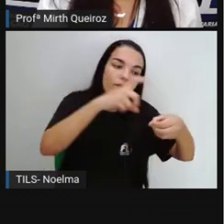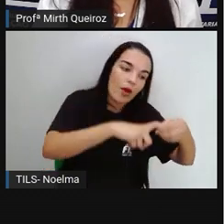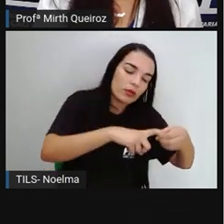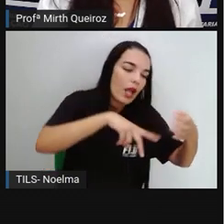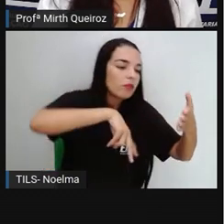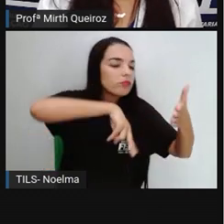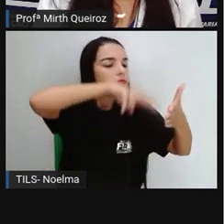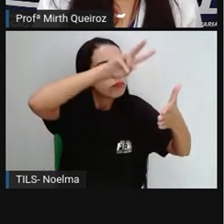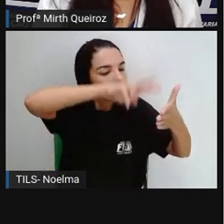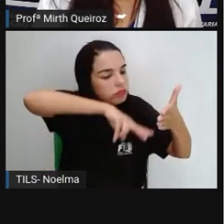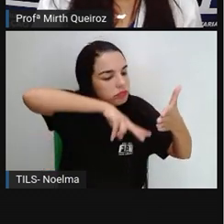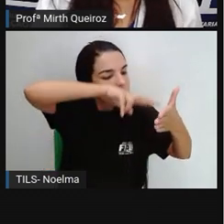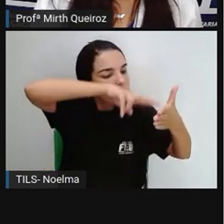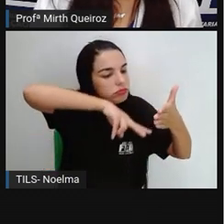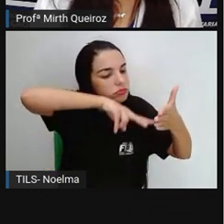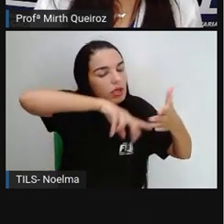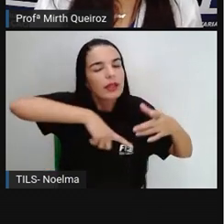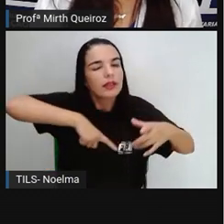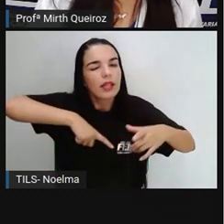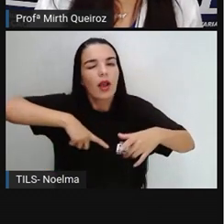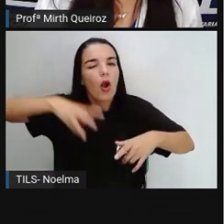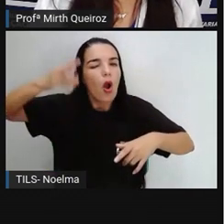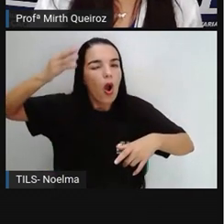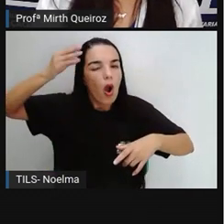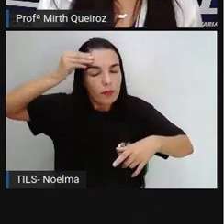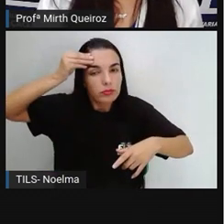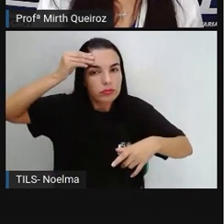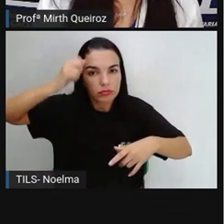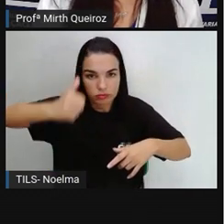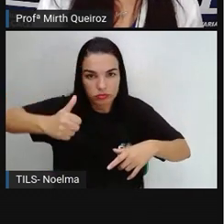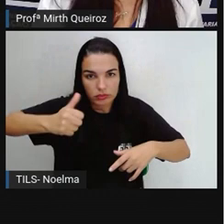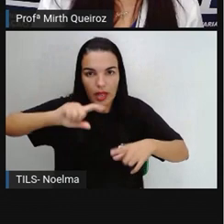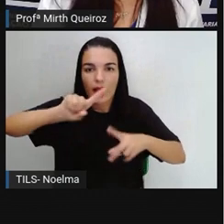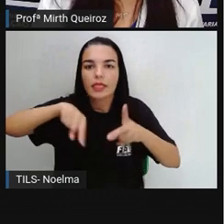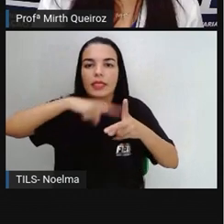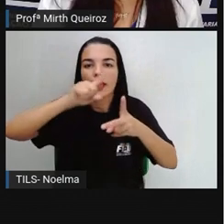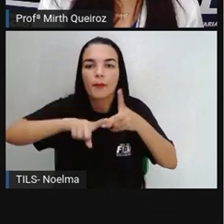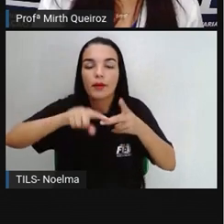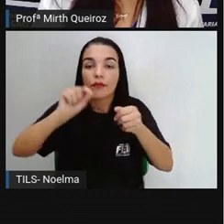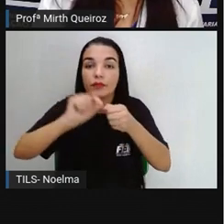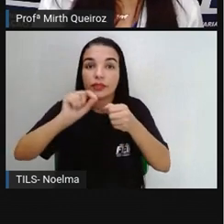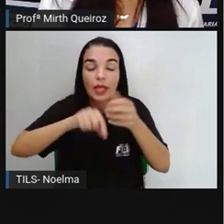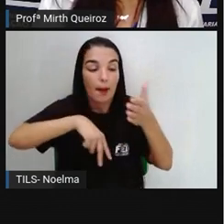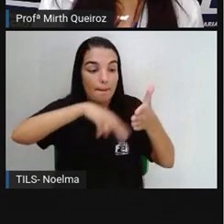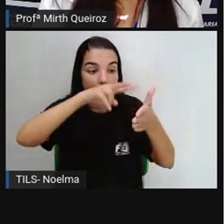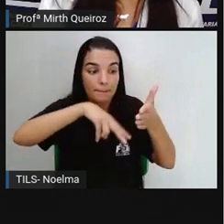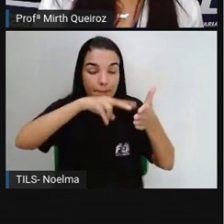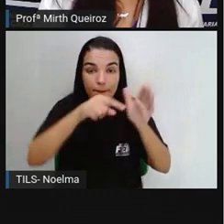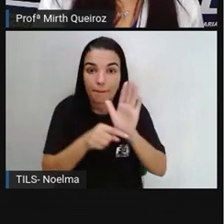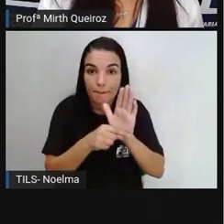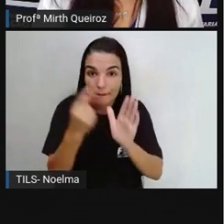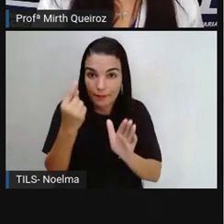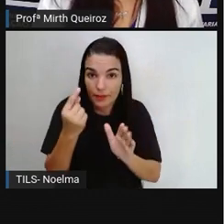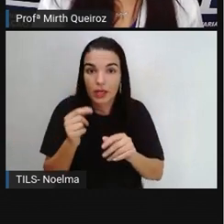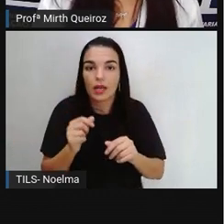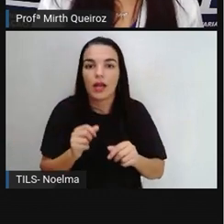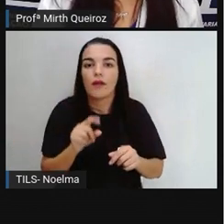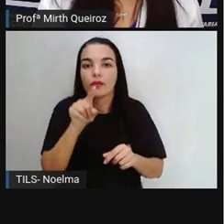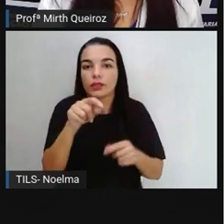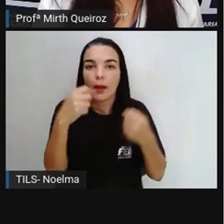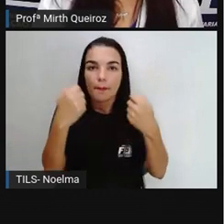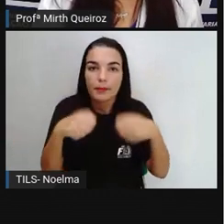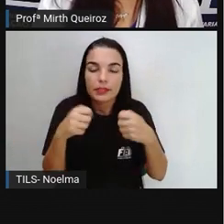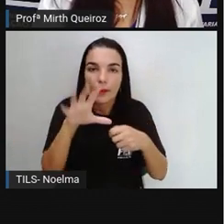bem compreendido por você, certo? Depois que vocês fizerem a primeira leitura, você deverá